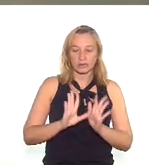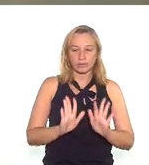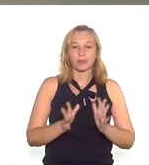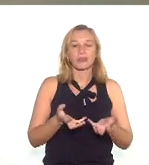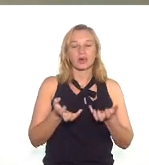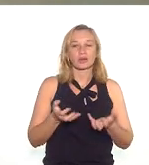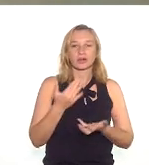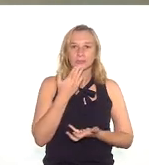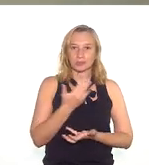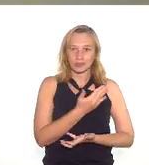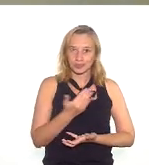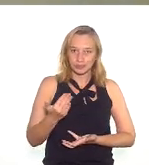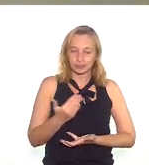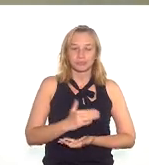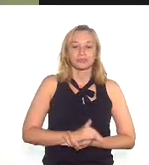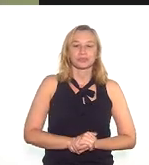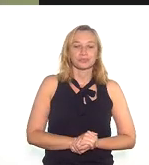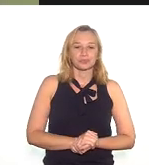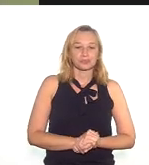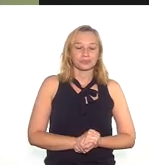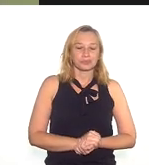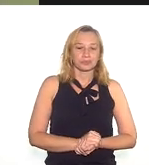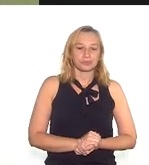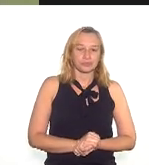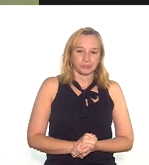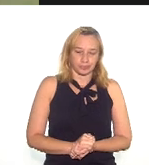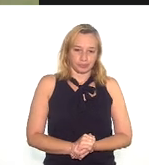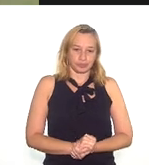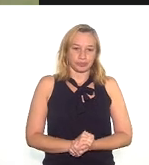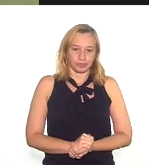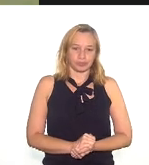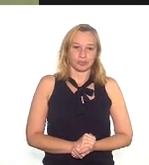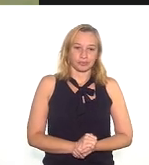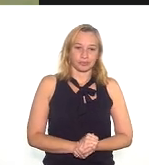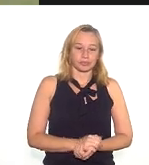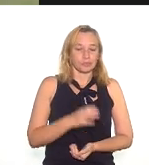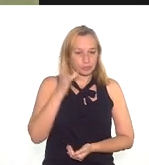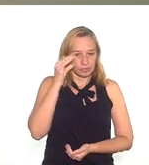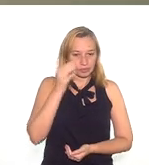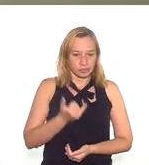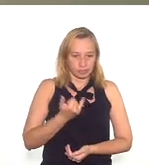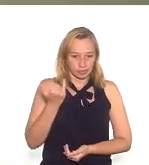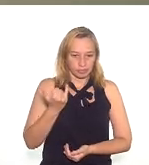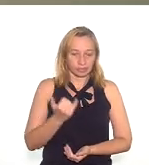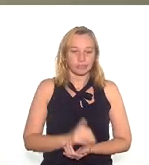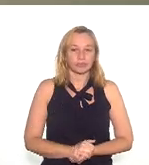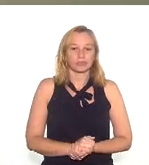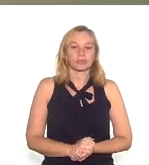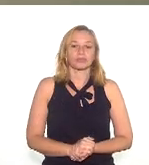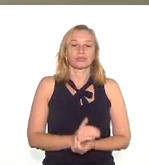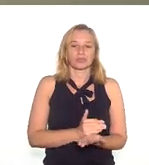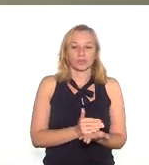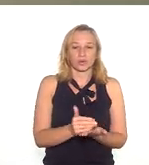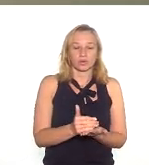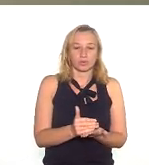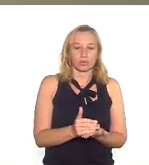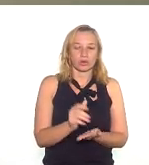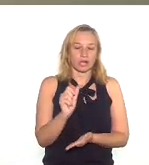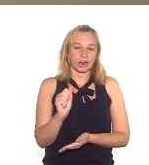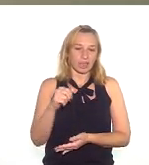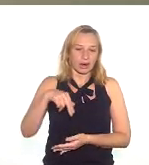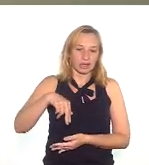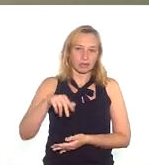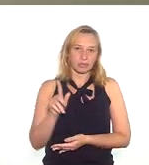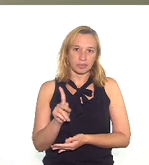queria sugerir, que eu acho que fica mais interessante, a gente começar pela